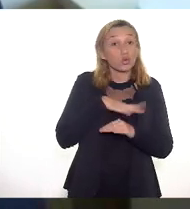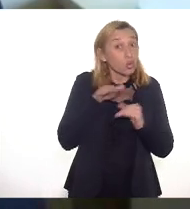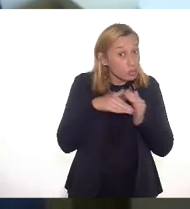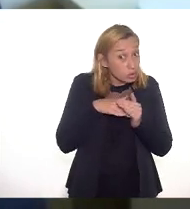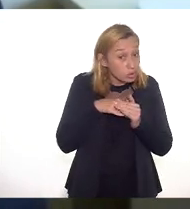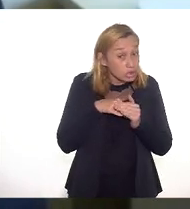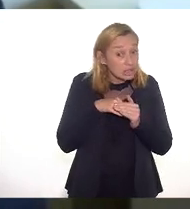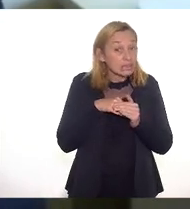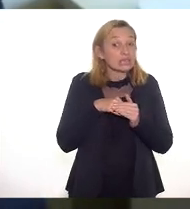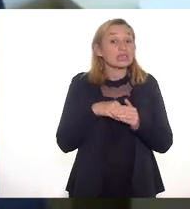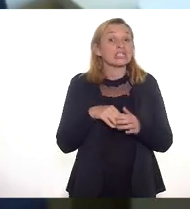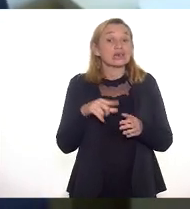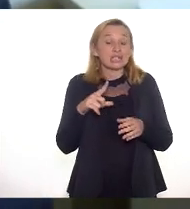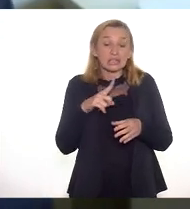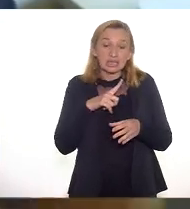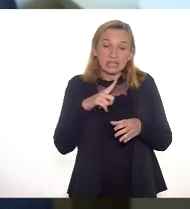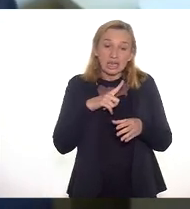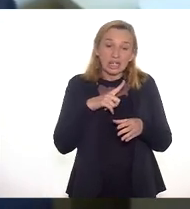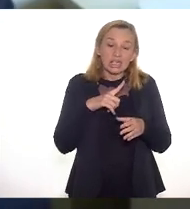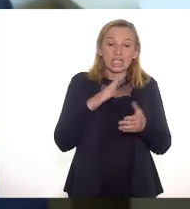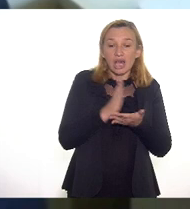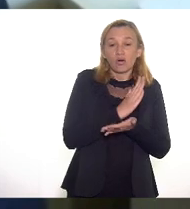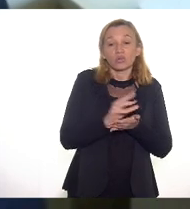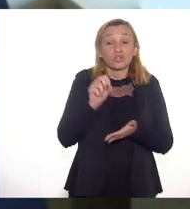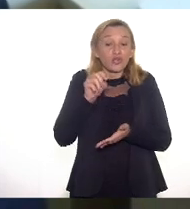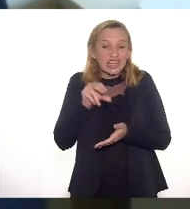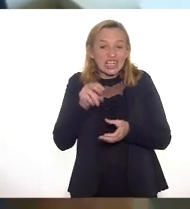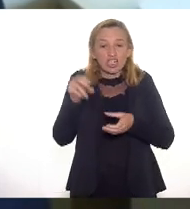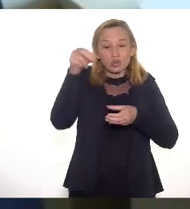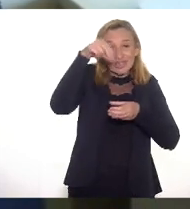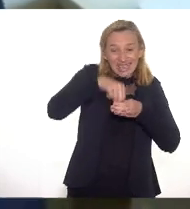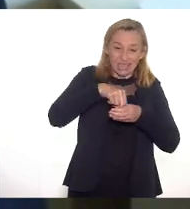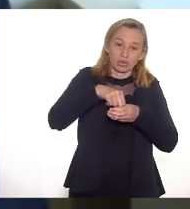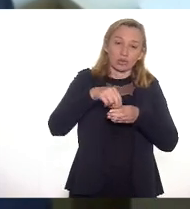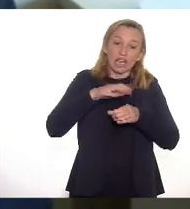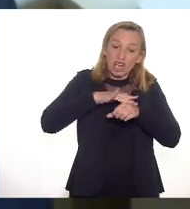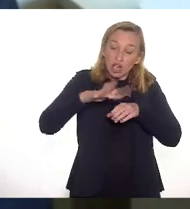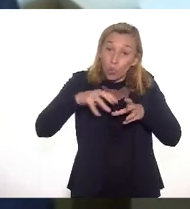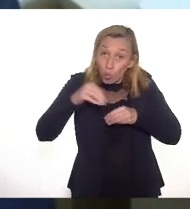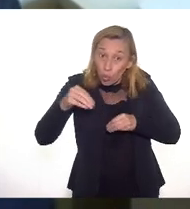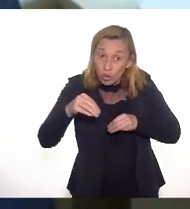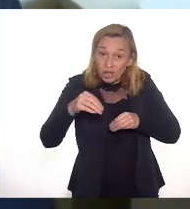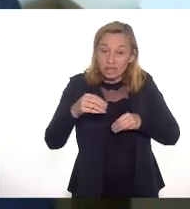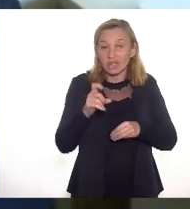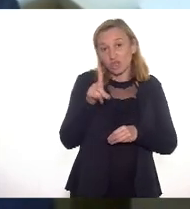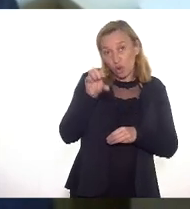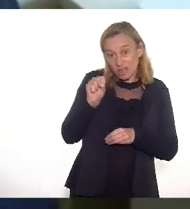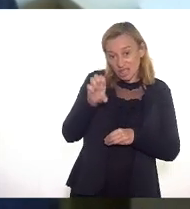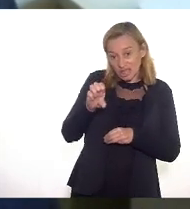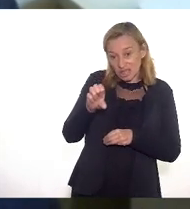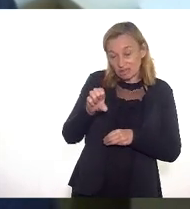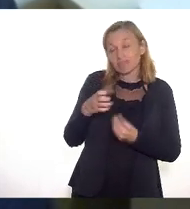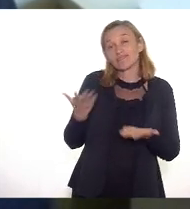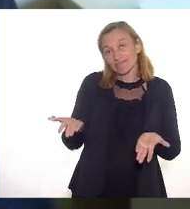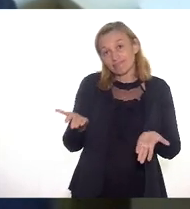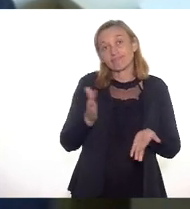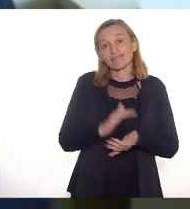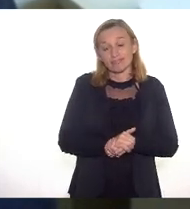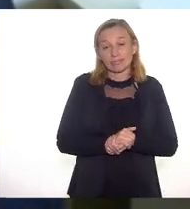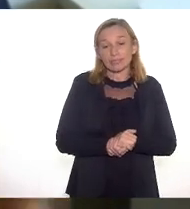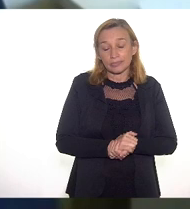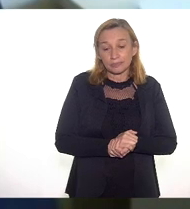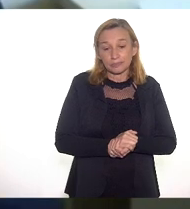todos, ele em si tem algum veneno dentro. Ele cura na dosagem. Né? Ele cura na